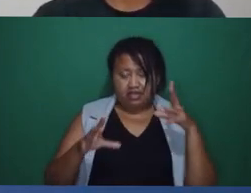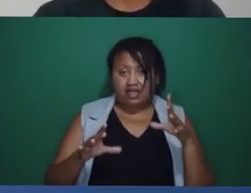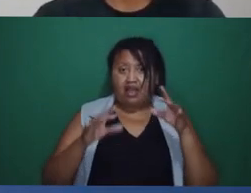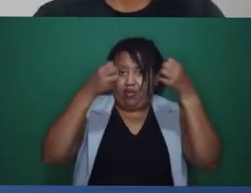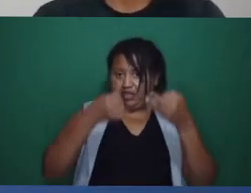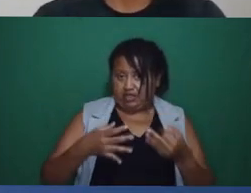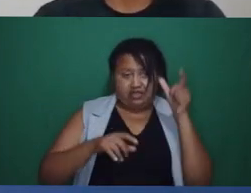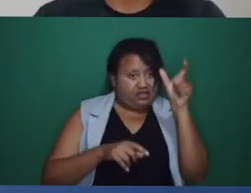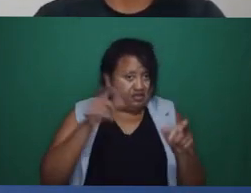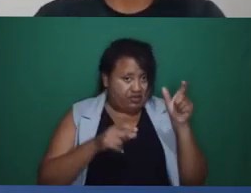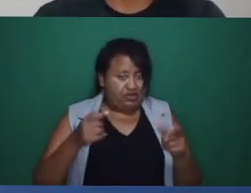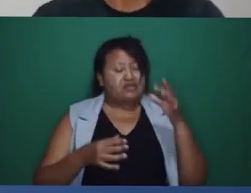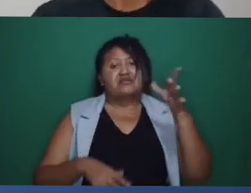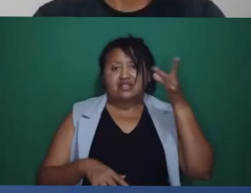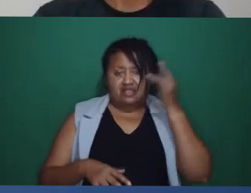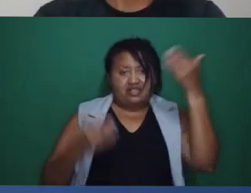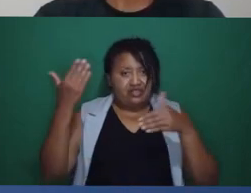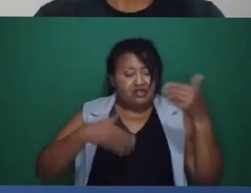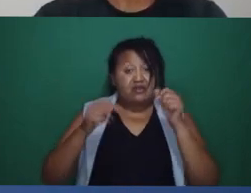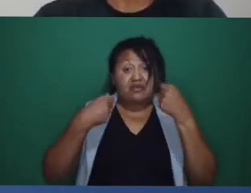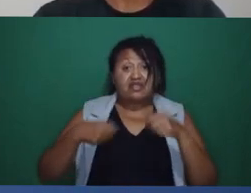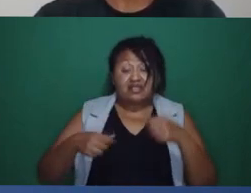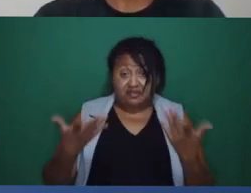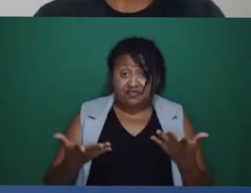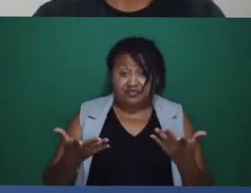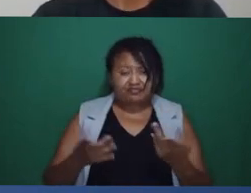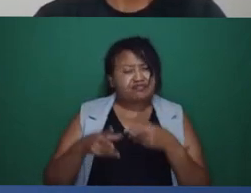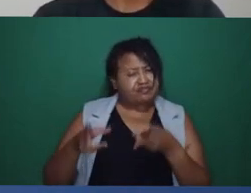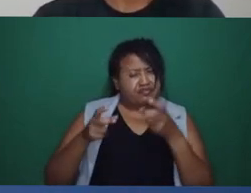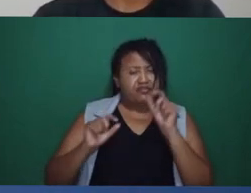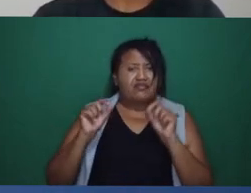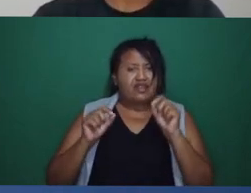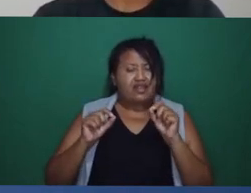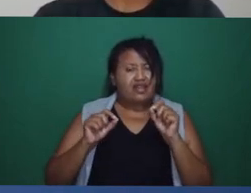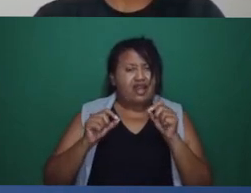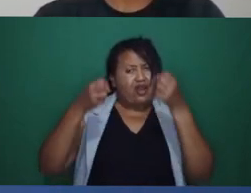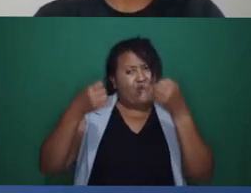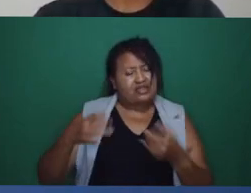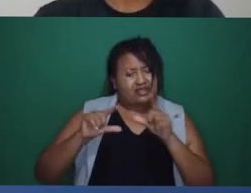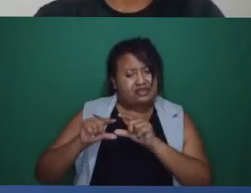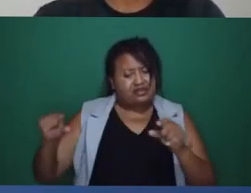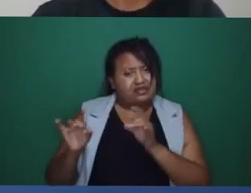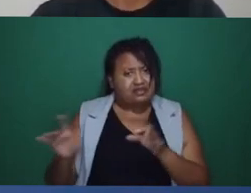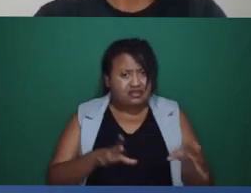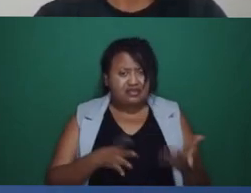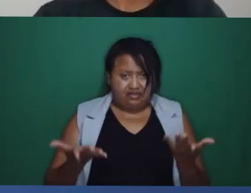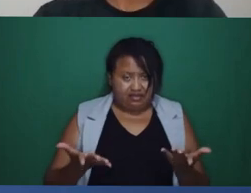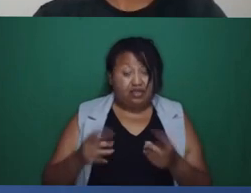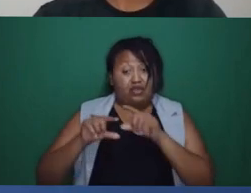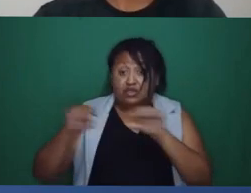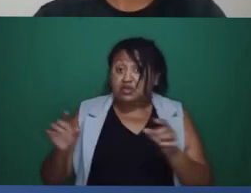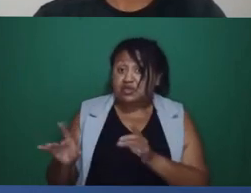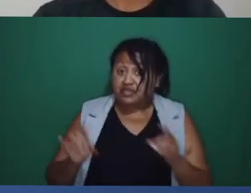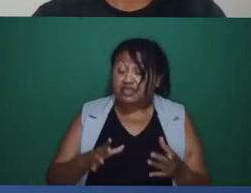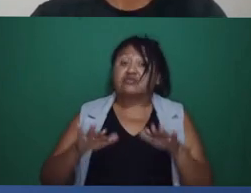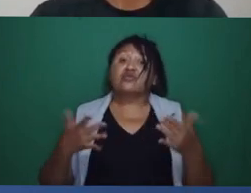total de pessoas presentes na festa precisamos identificar quem é o total de bilhetes vendidos os bilhetes